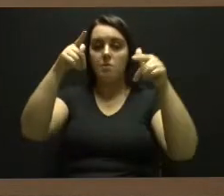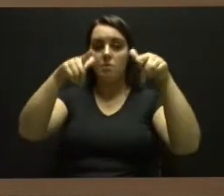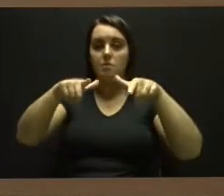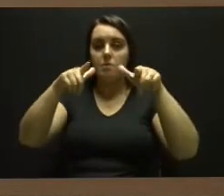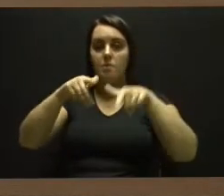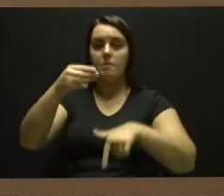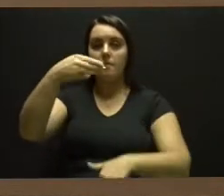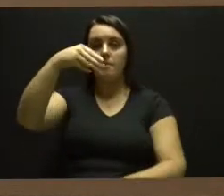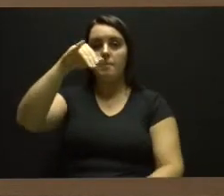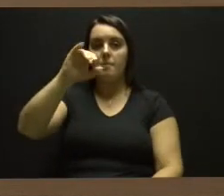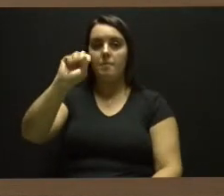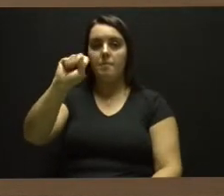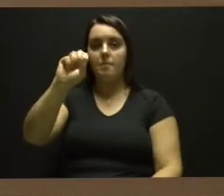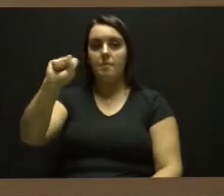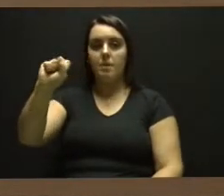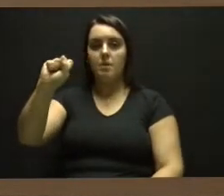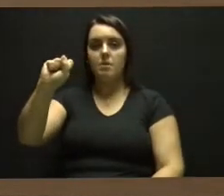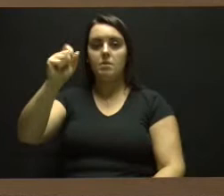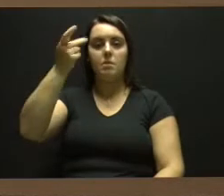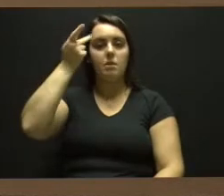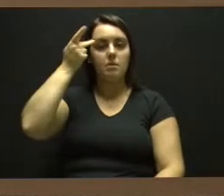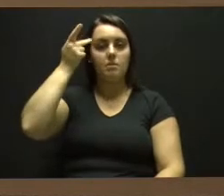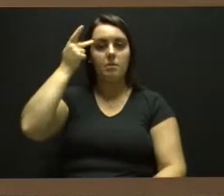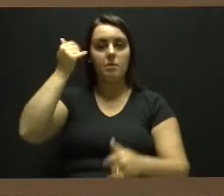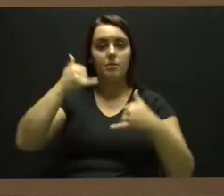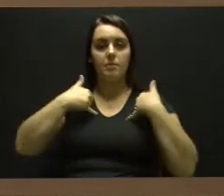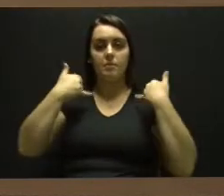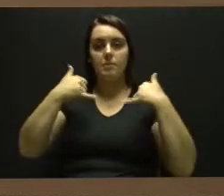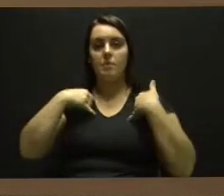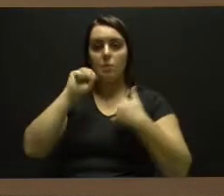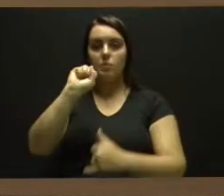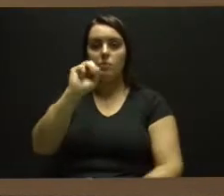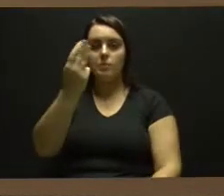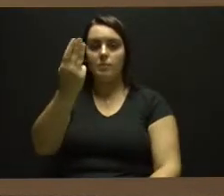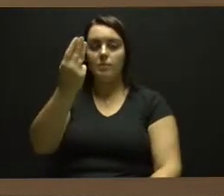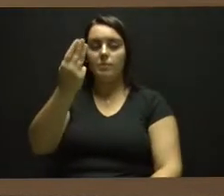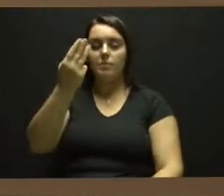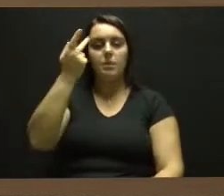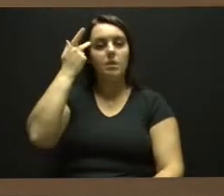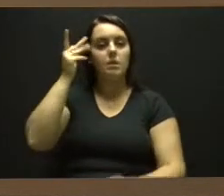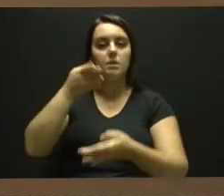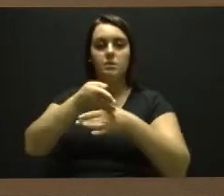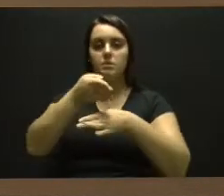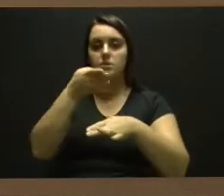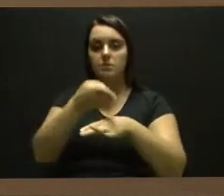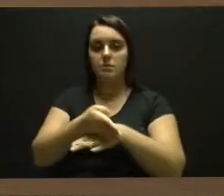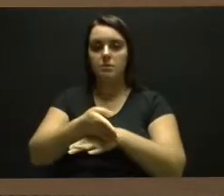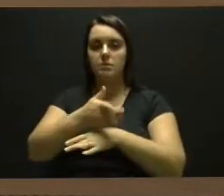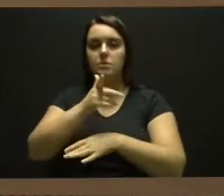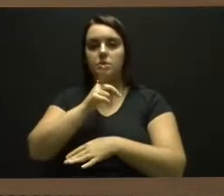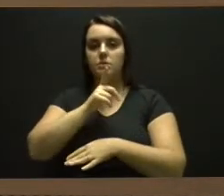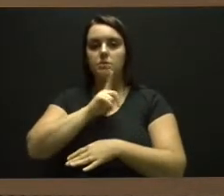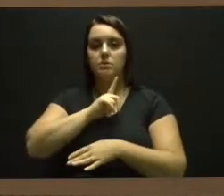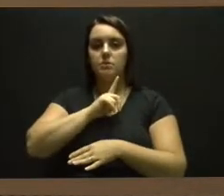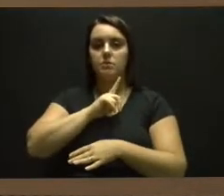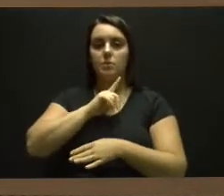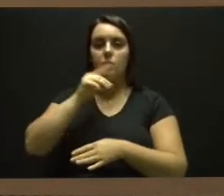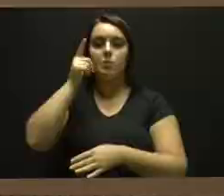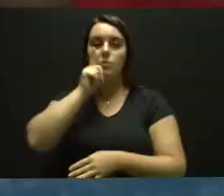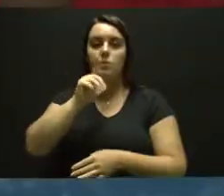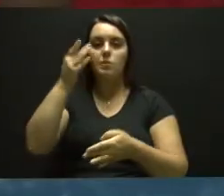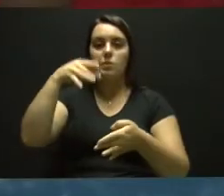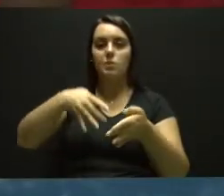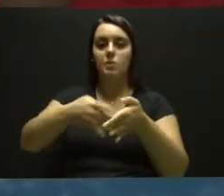brasil fez um show para participar da competição e principalmente chegar em quarto